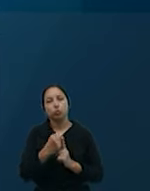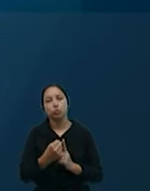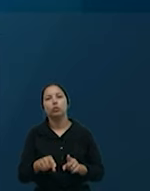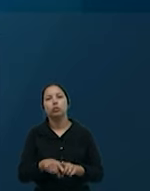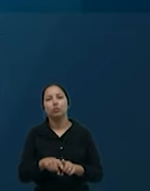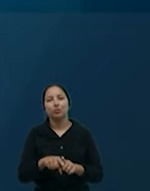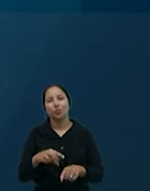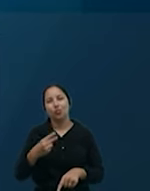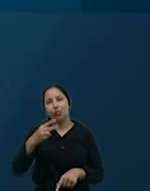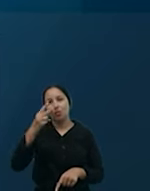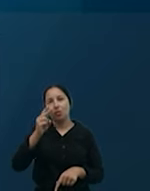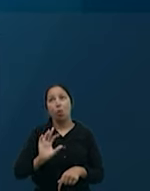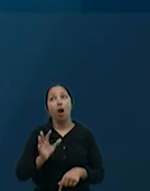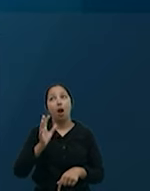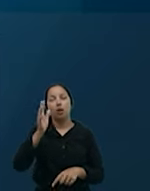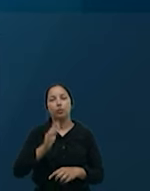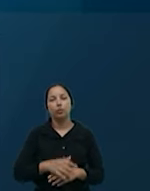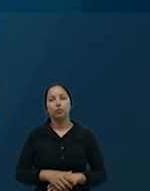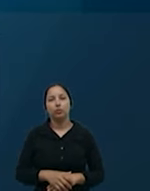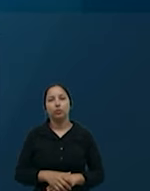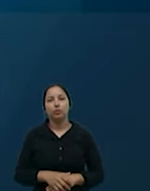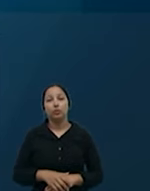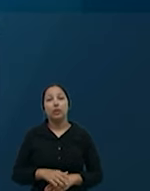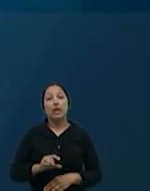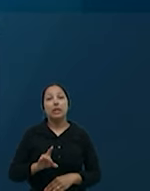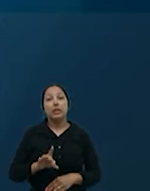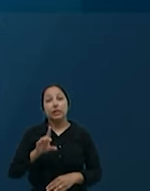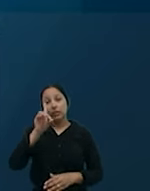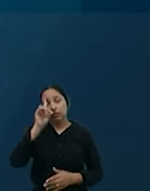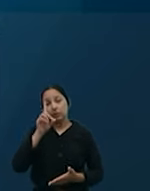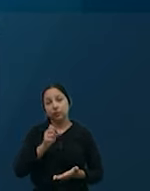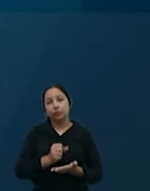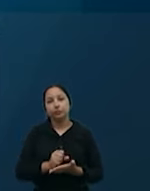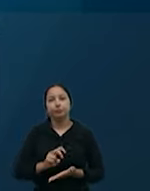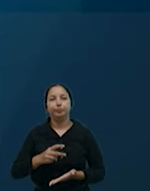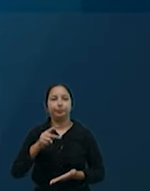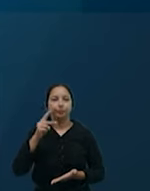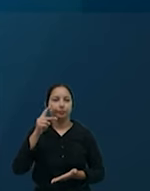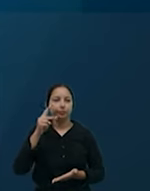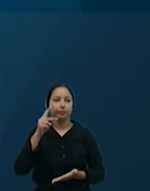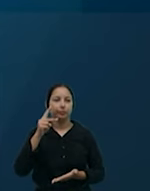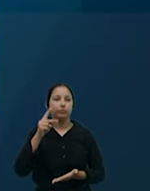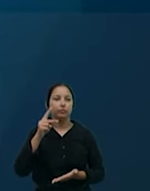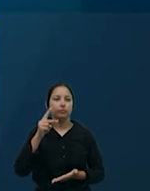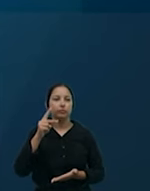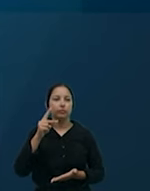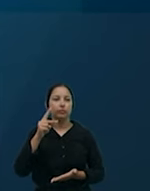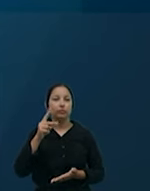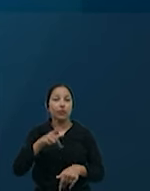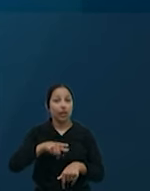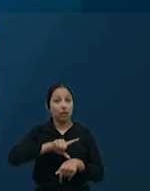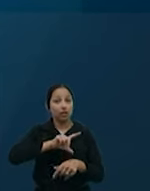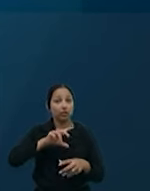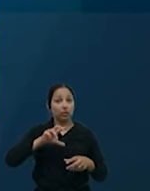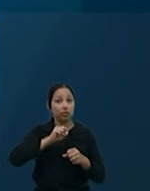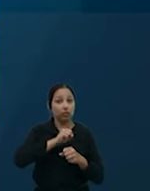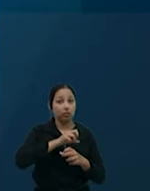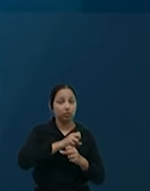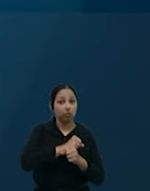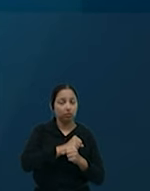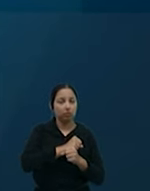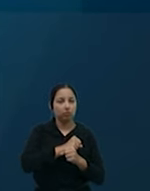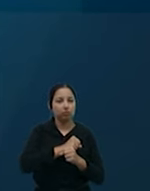caso seja considerado o valor a contar do evento danoso, vai chegar